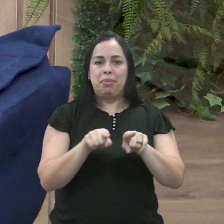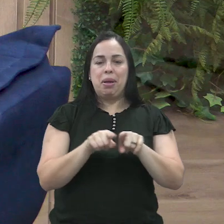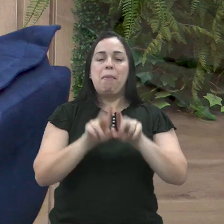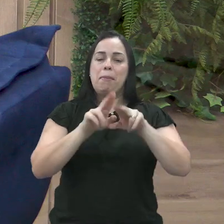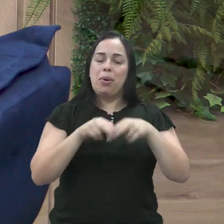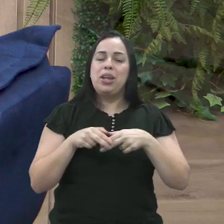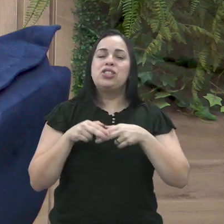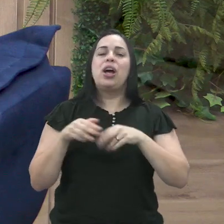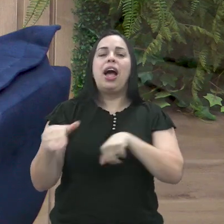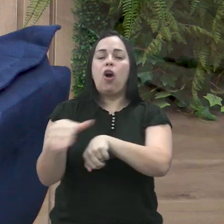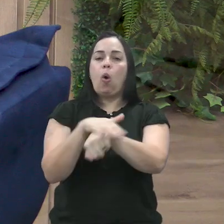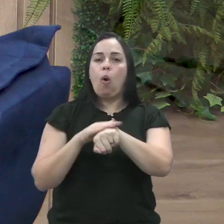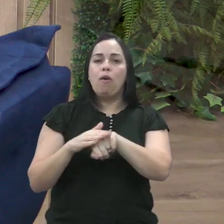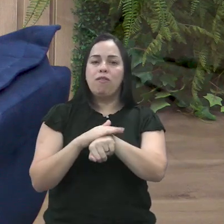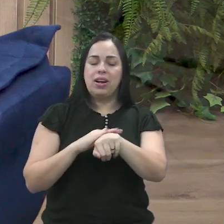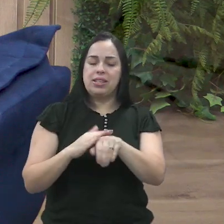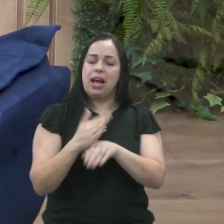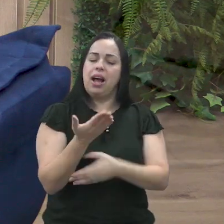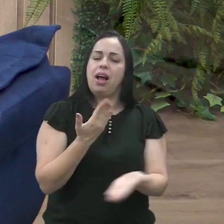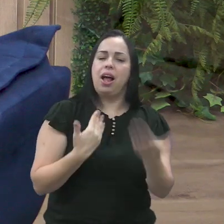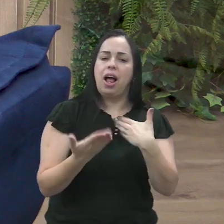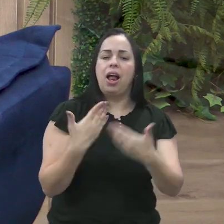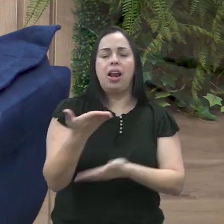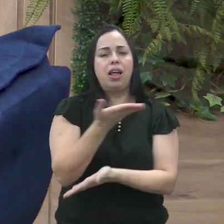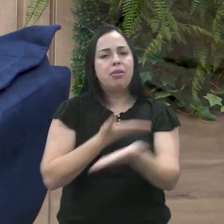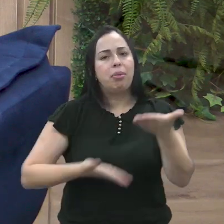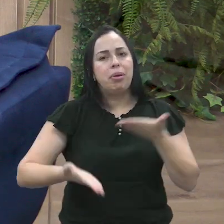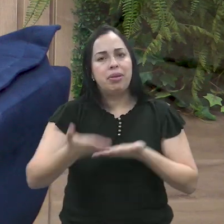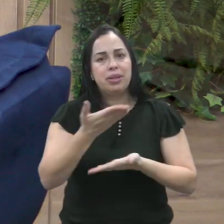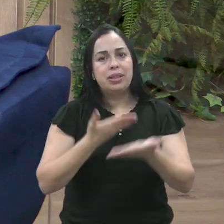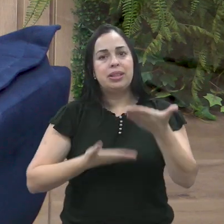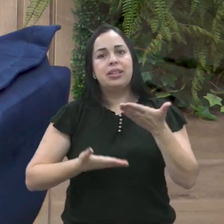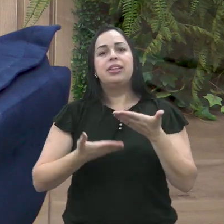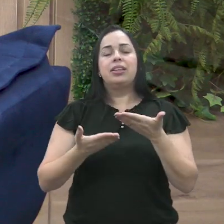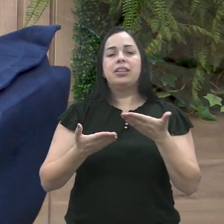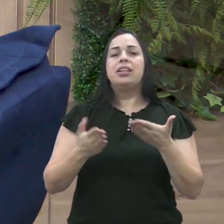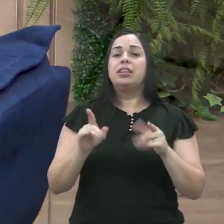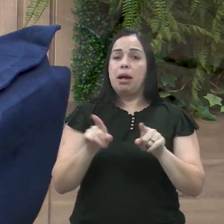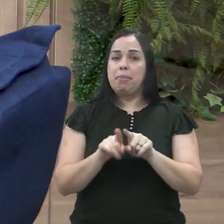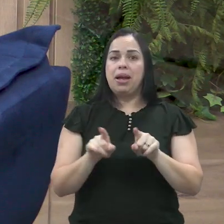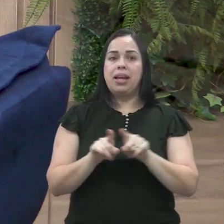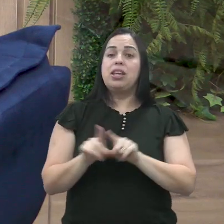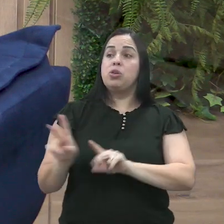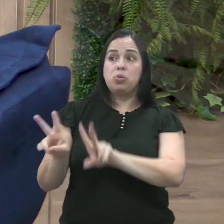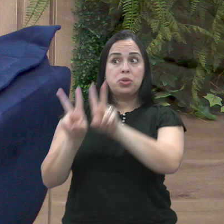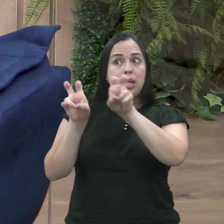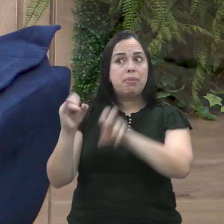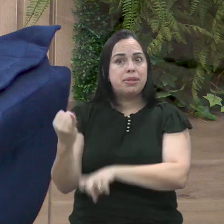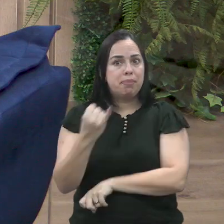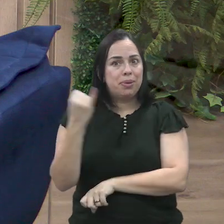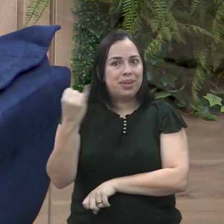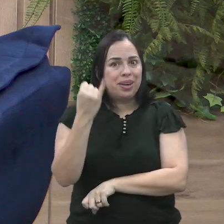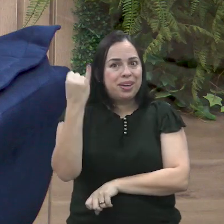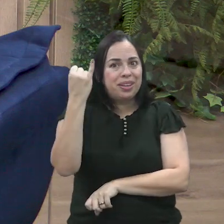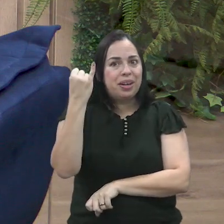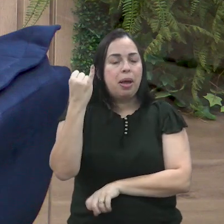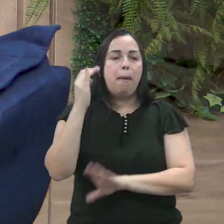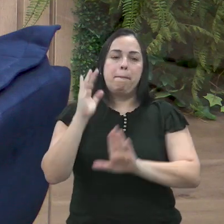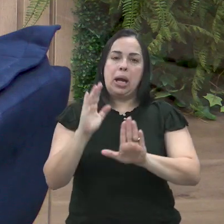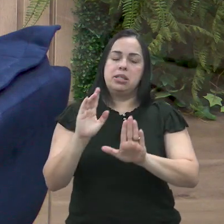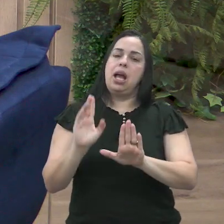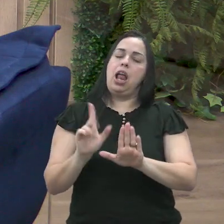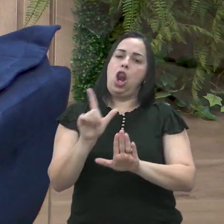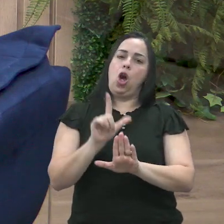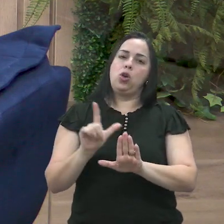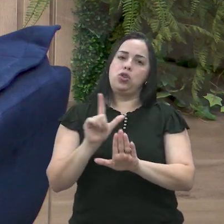representa. Então, dentro desse diálogo, a gente vai avançando os nossos projetos, ideias que, por vezes, a gente levanta a bandeira na campanha, mas, claro, a gente não